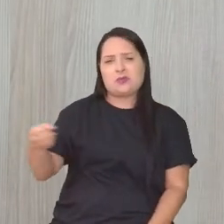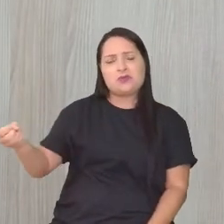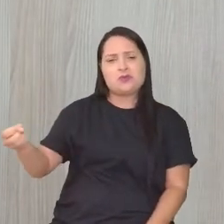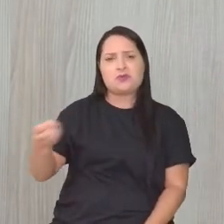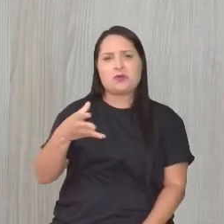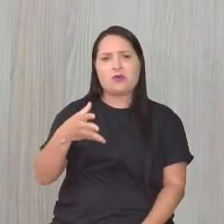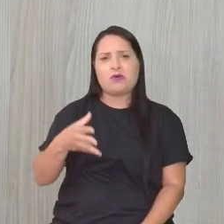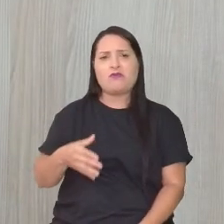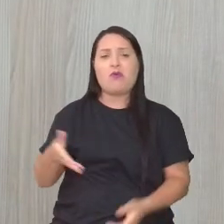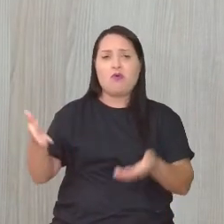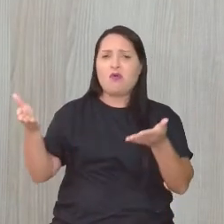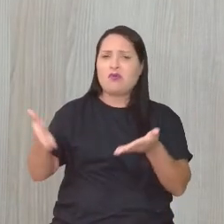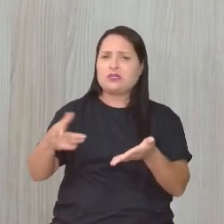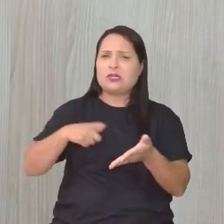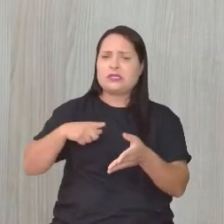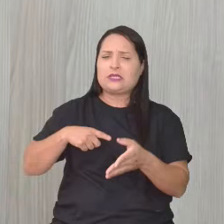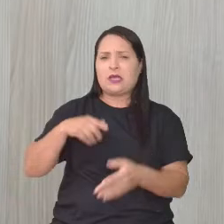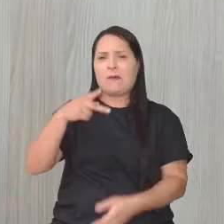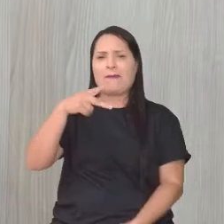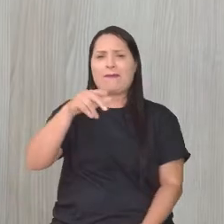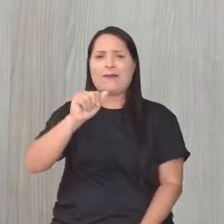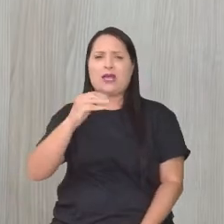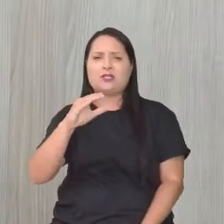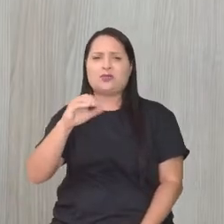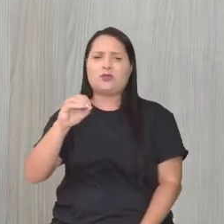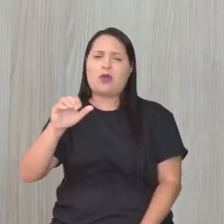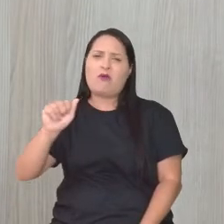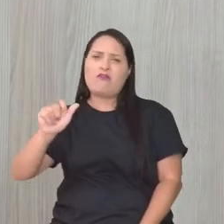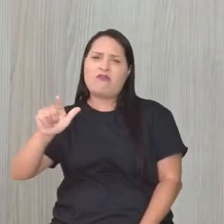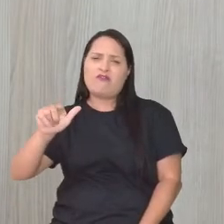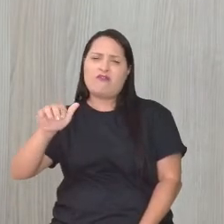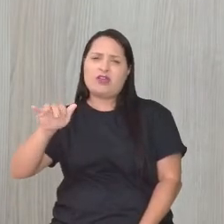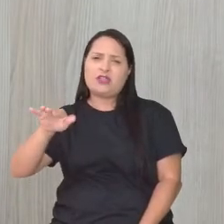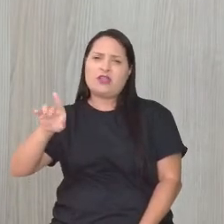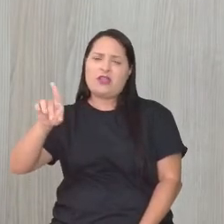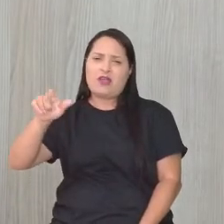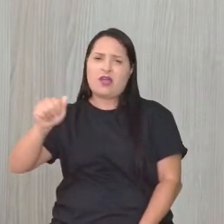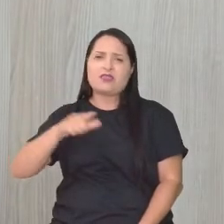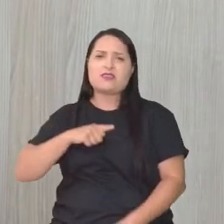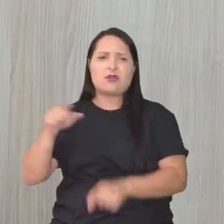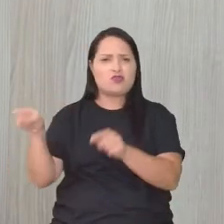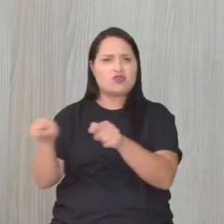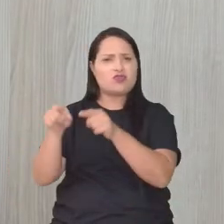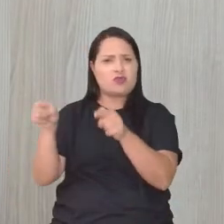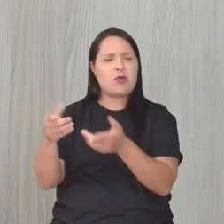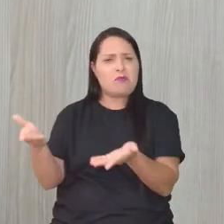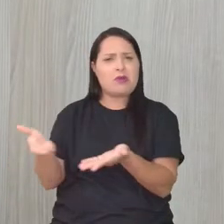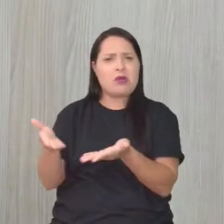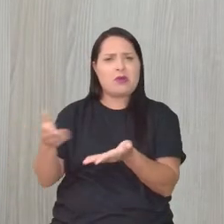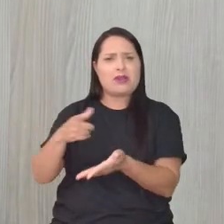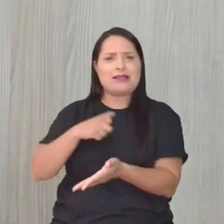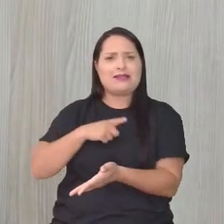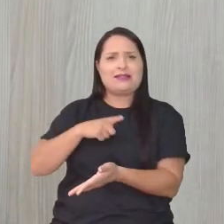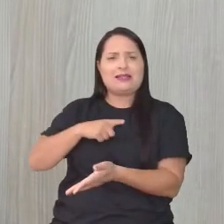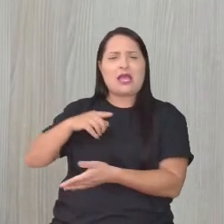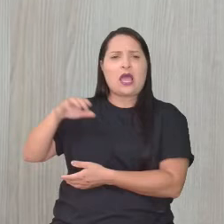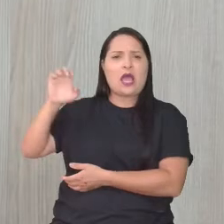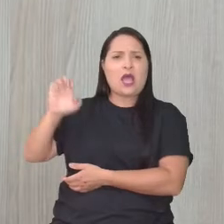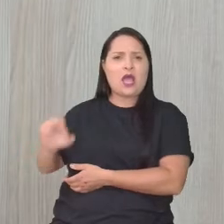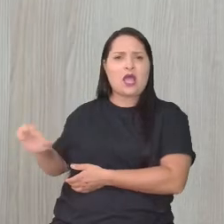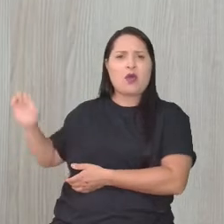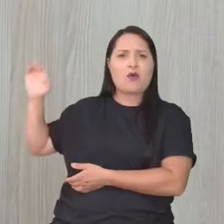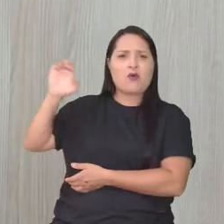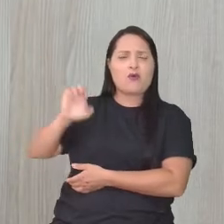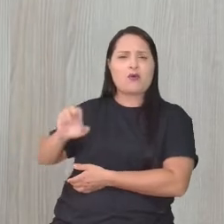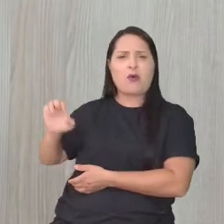Alfândega, que é um shopping e tal. Aquilo ali era onde eram descarregados muitos dos produtos que vinham da Europa, principalmente de